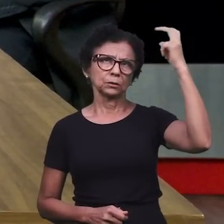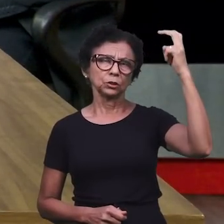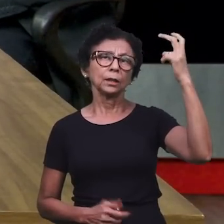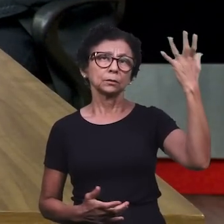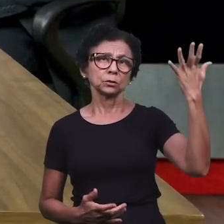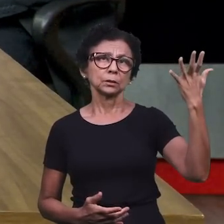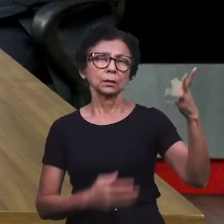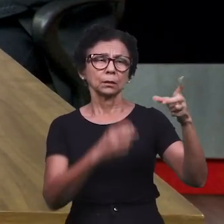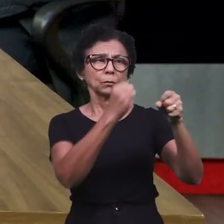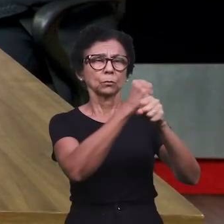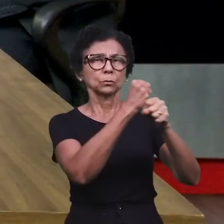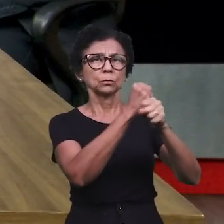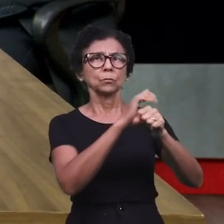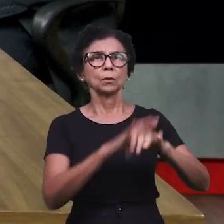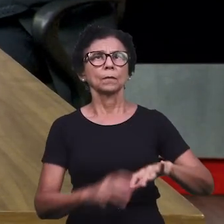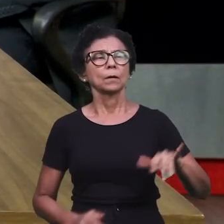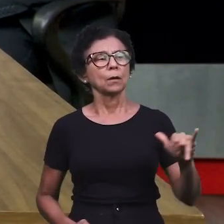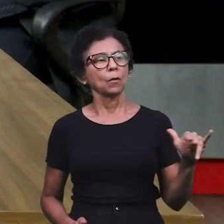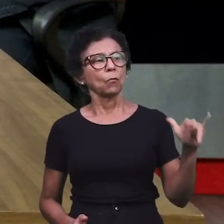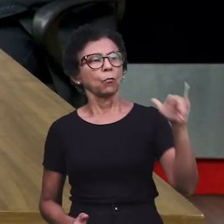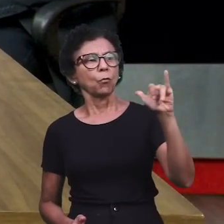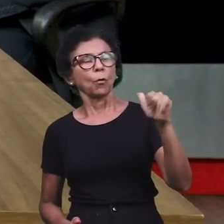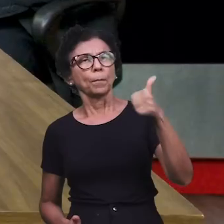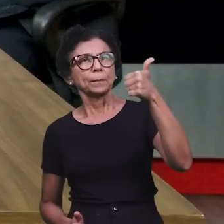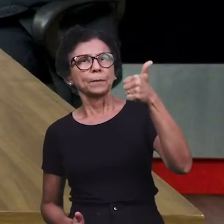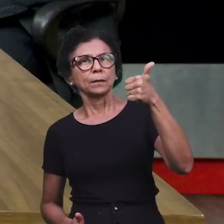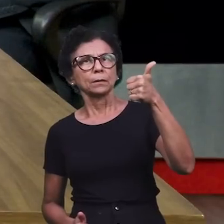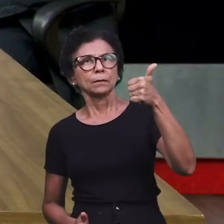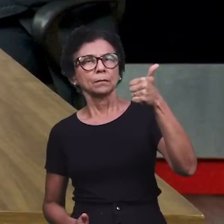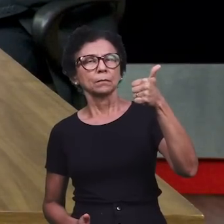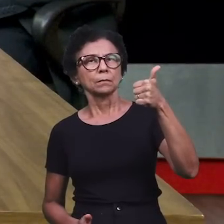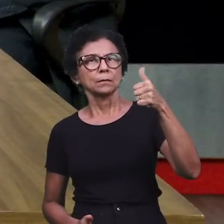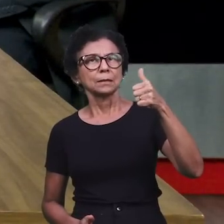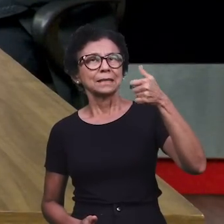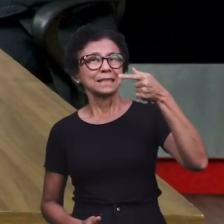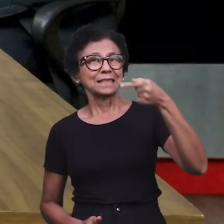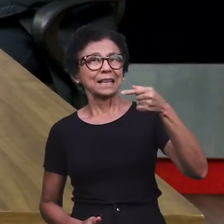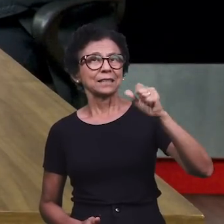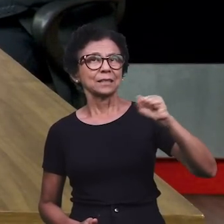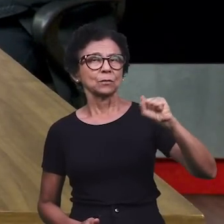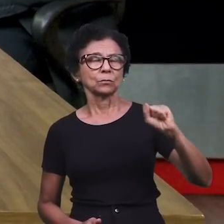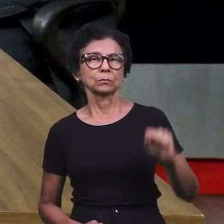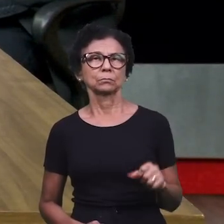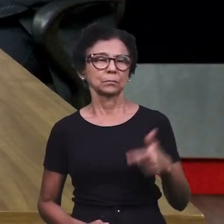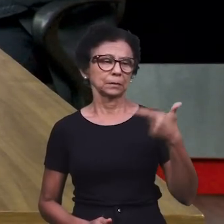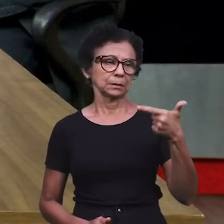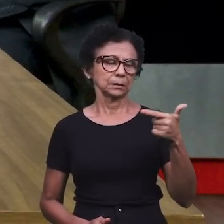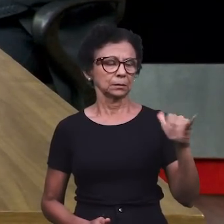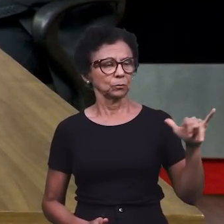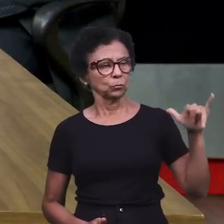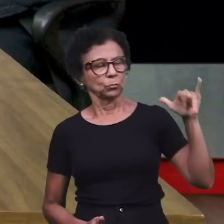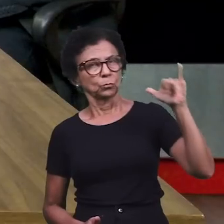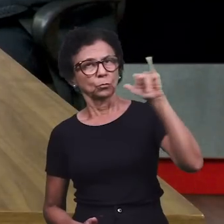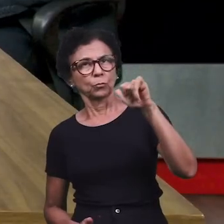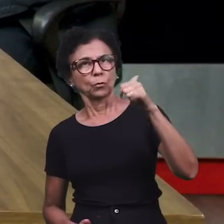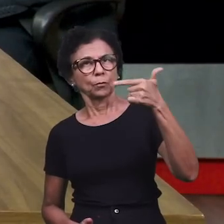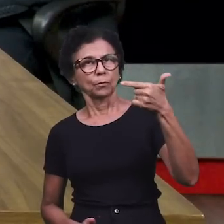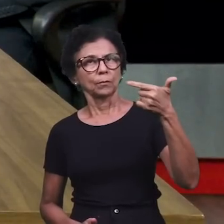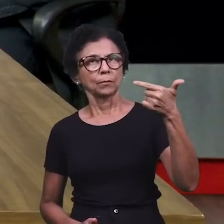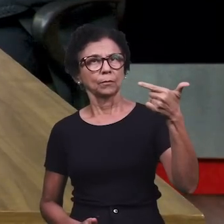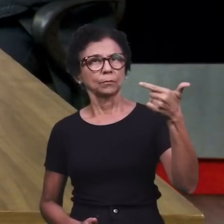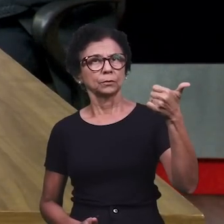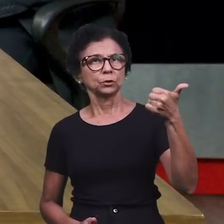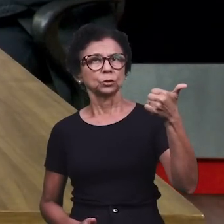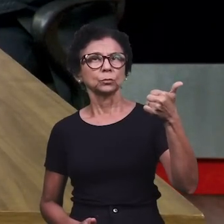obviamente. Quem construiu, não é isso? Voou, primeiro voo, 7 segundos. Segundo voo, 21 segundos.